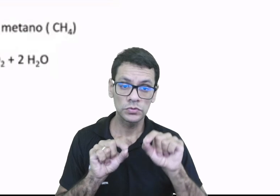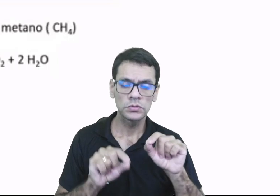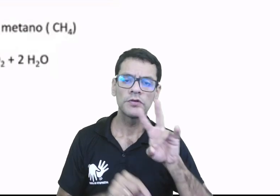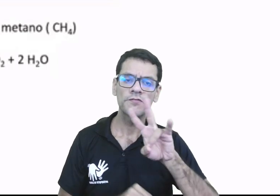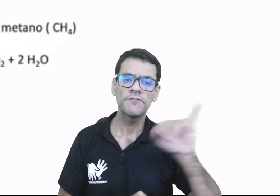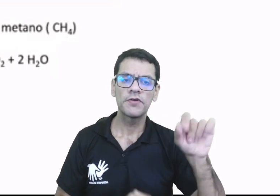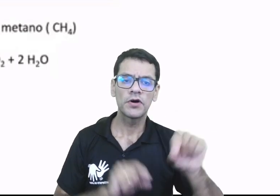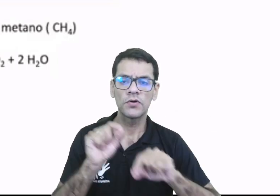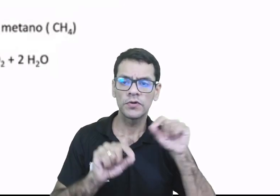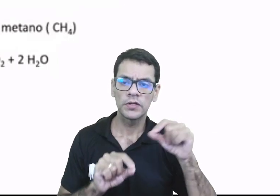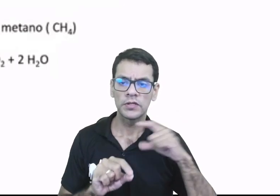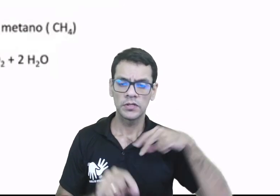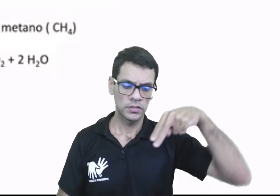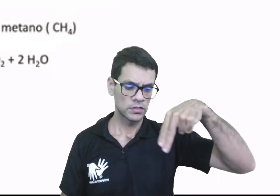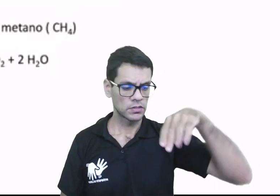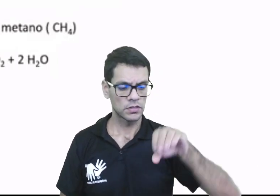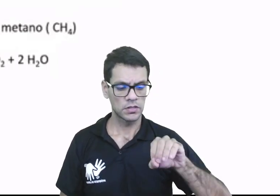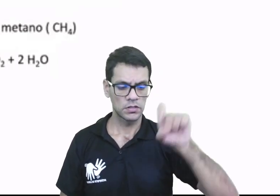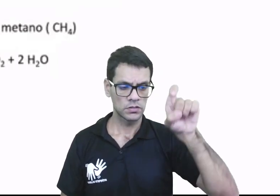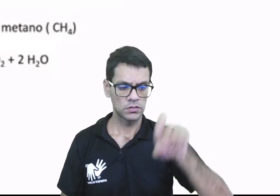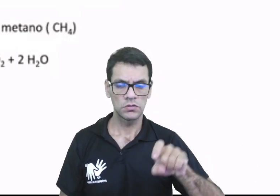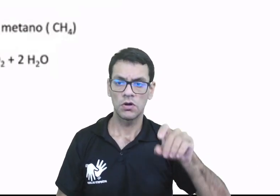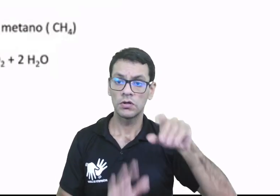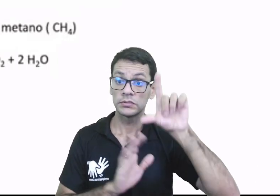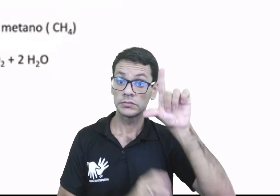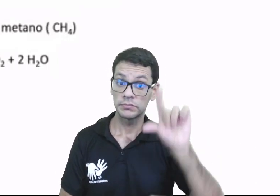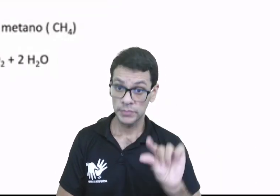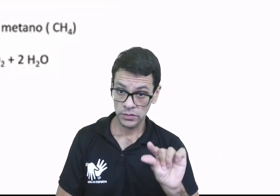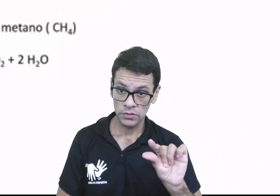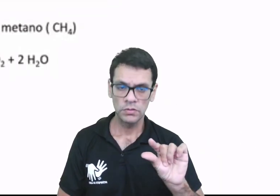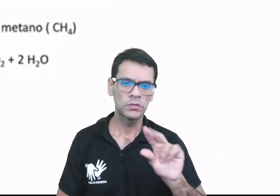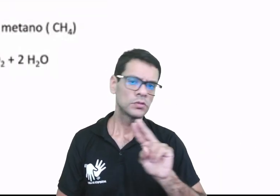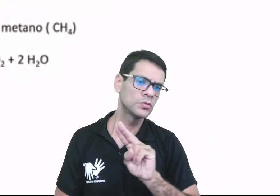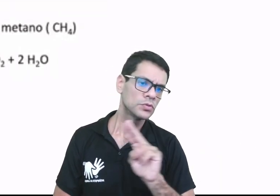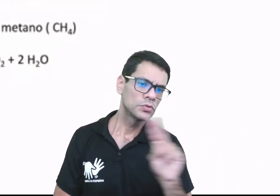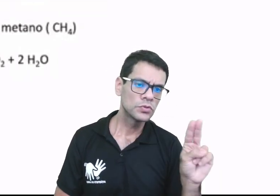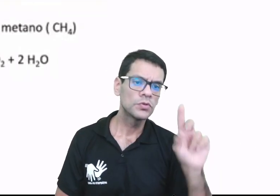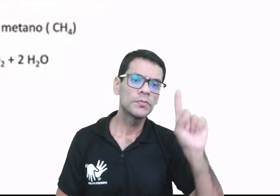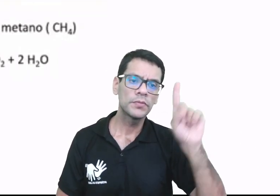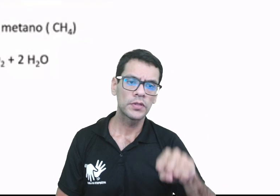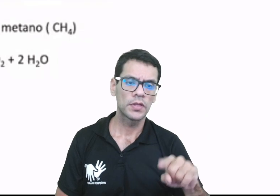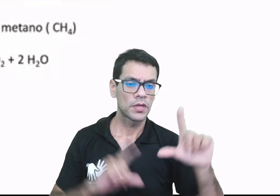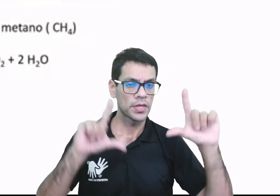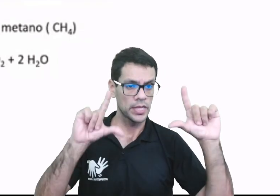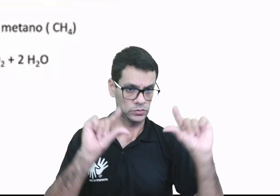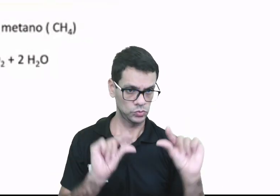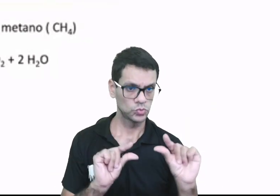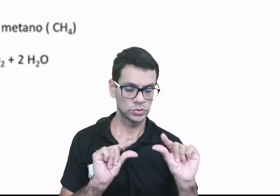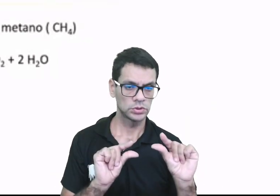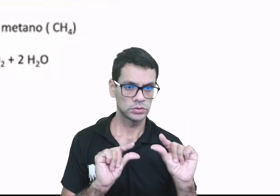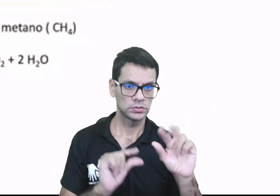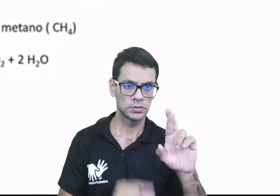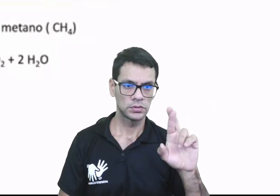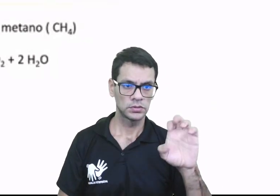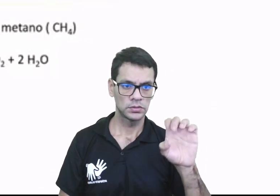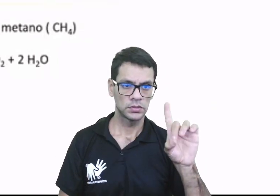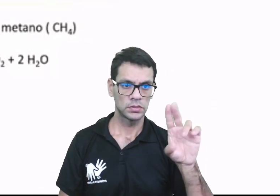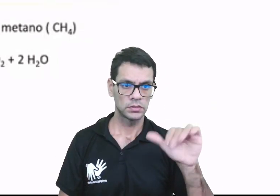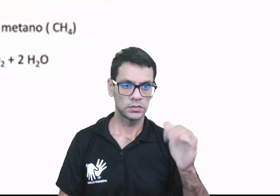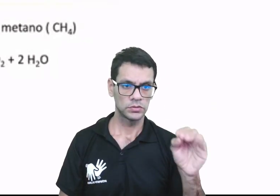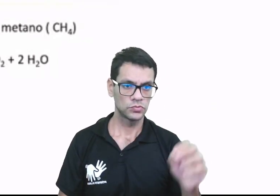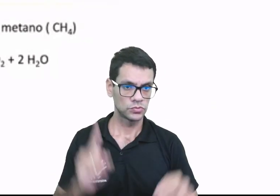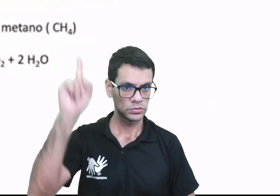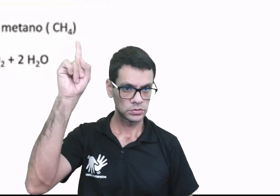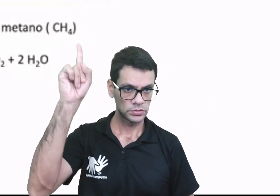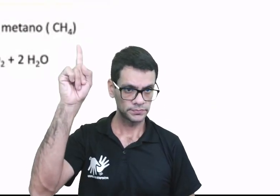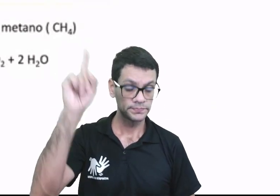vai ficar com um NOx menor. E vai se chamar, então, redução. Só que